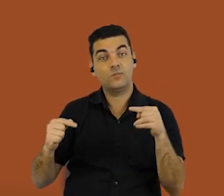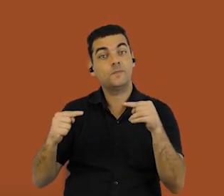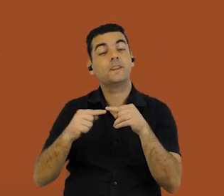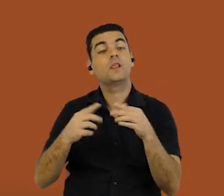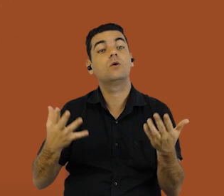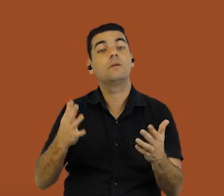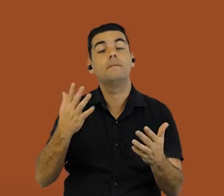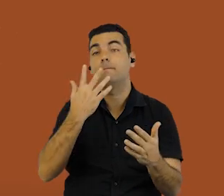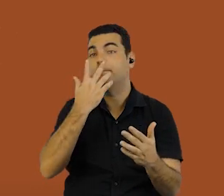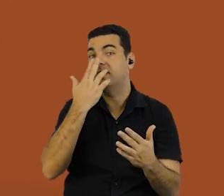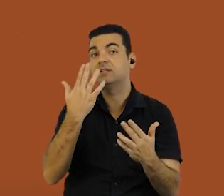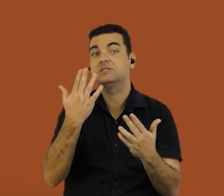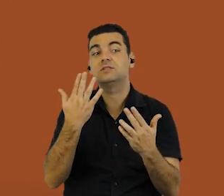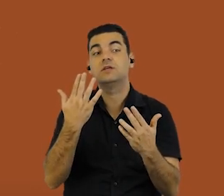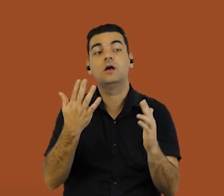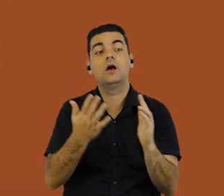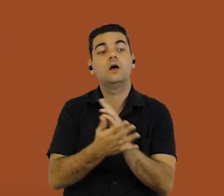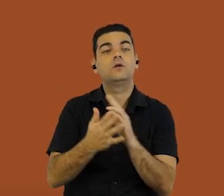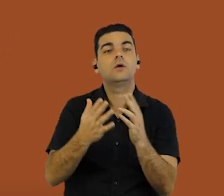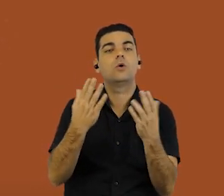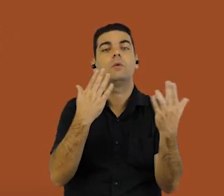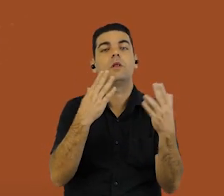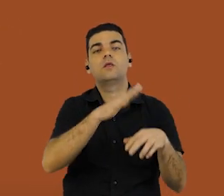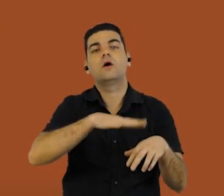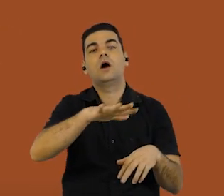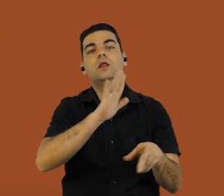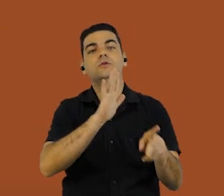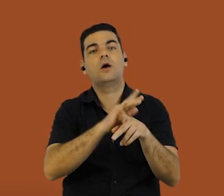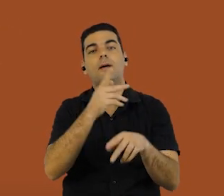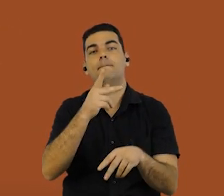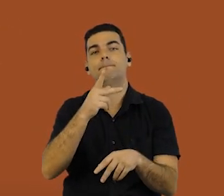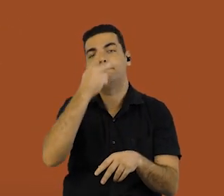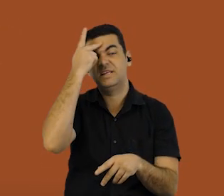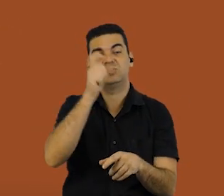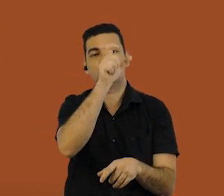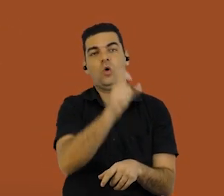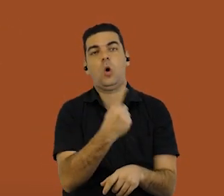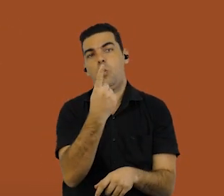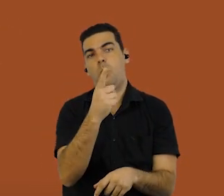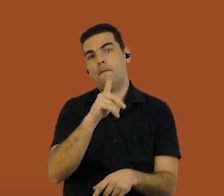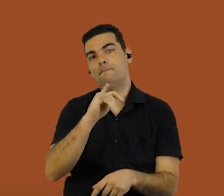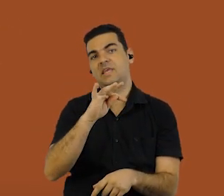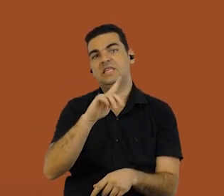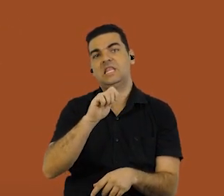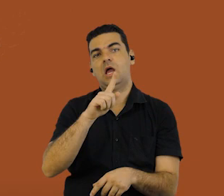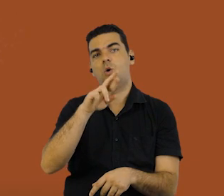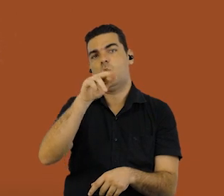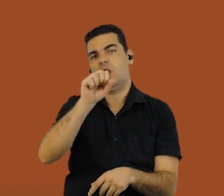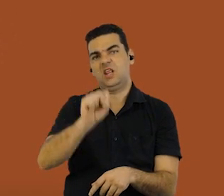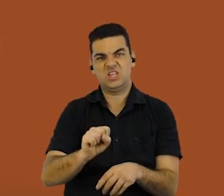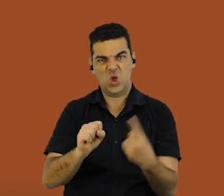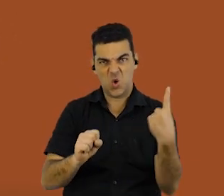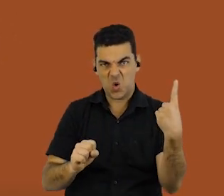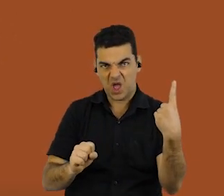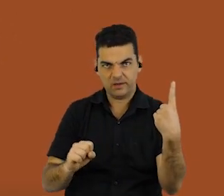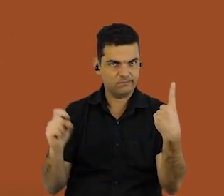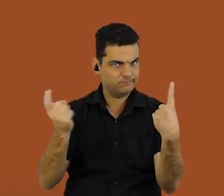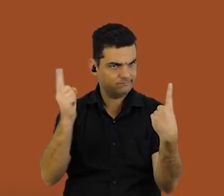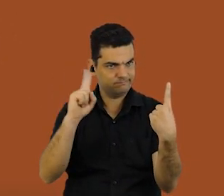justifica aquele saber ser nominado a Pitágoras, ser reservado a ele a titulação